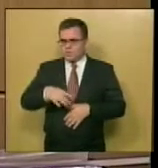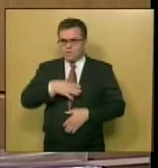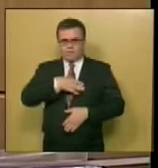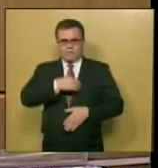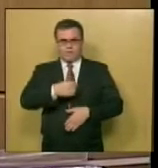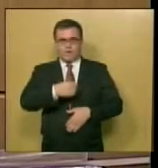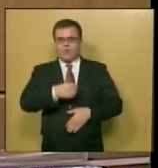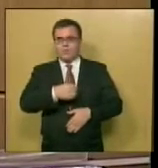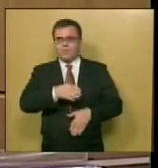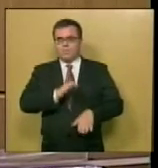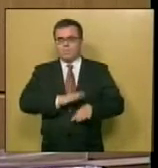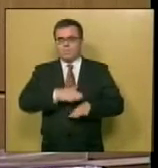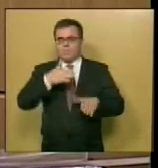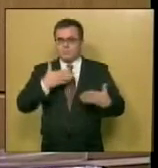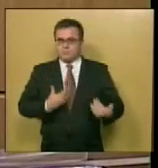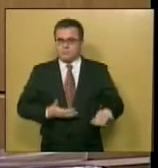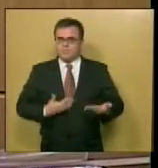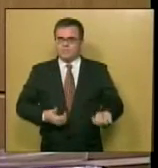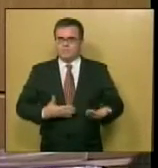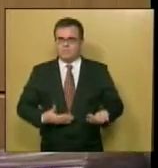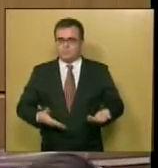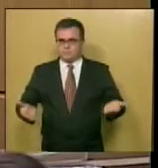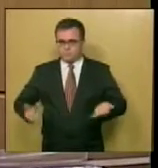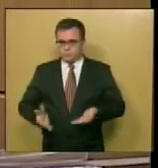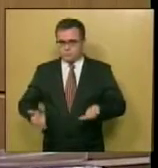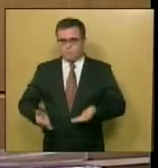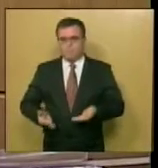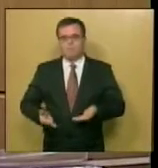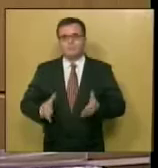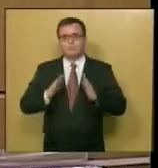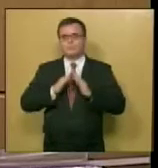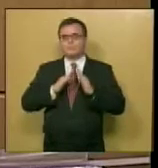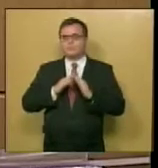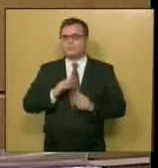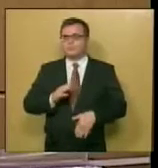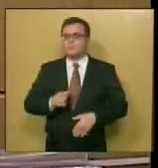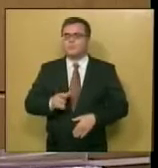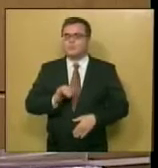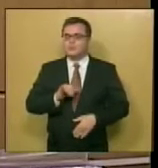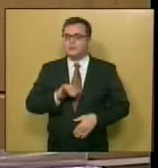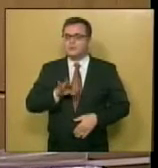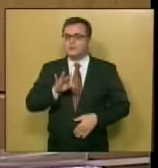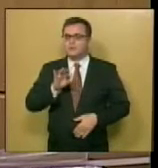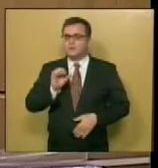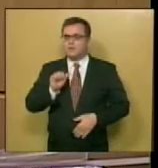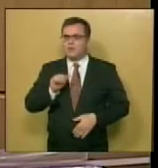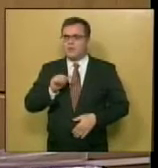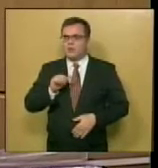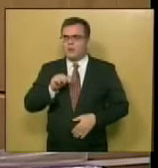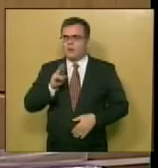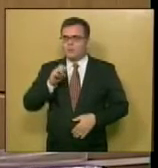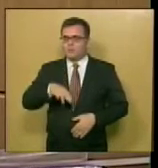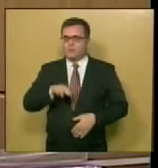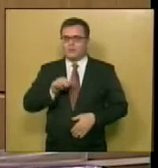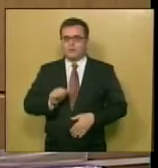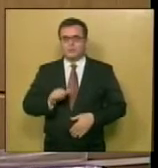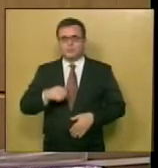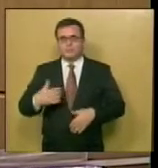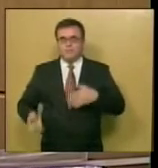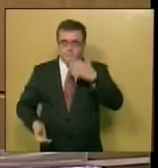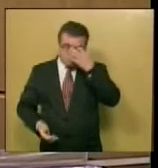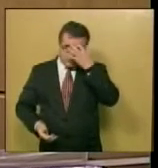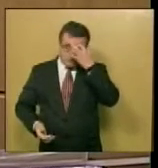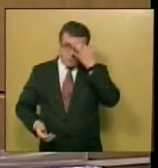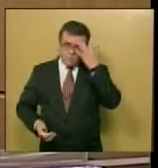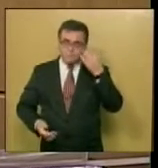Paz Mendonça, a qual mora atualmente em Tabuna, mas está aqui presente na mesa. Ela me falava que teve pouco convívio com o